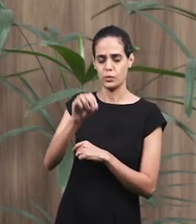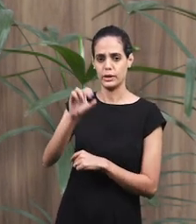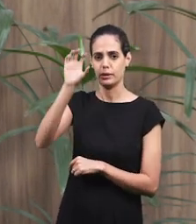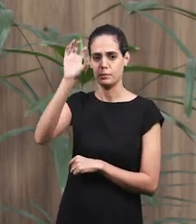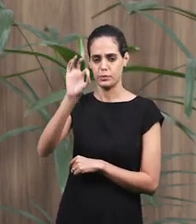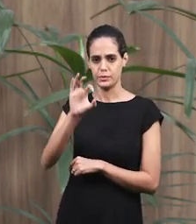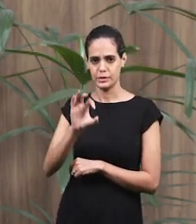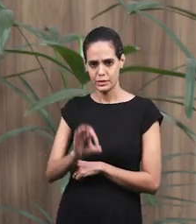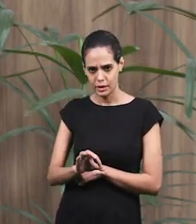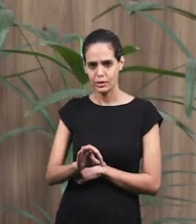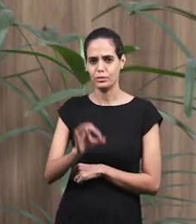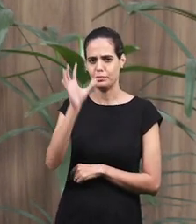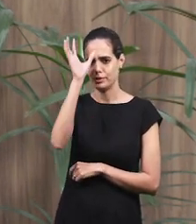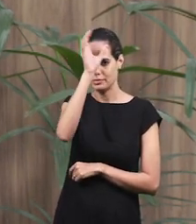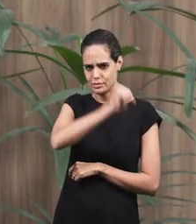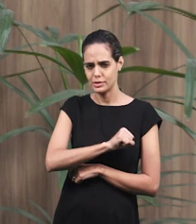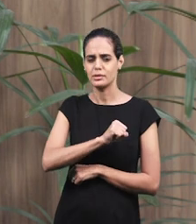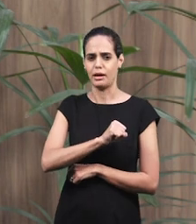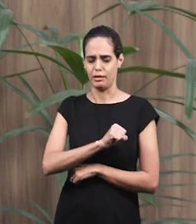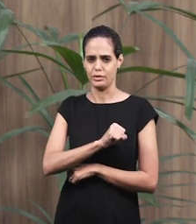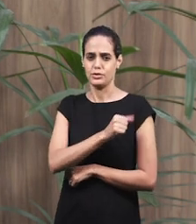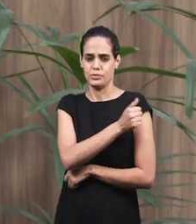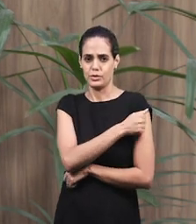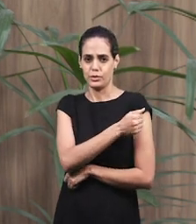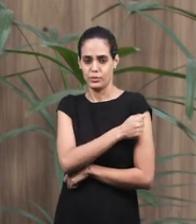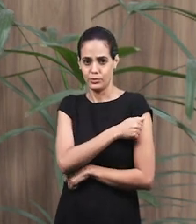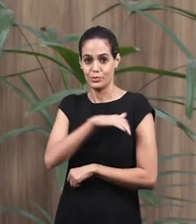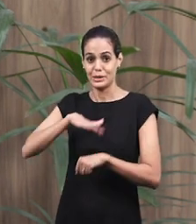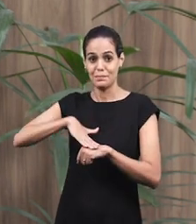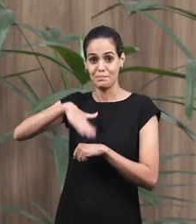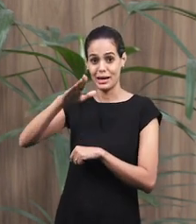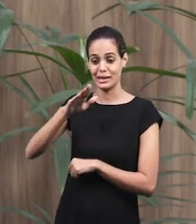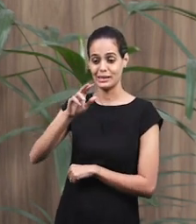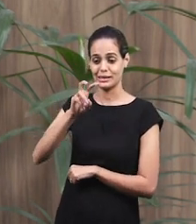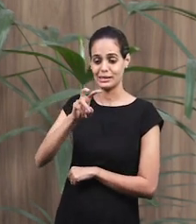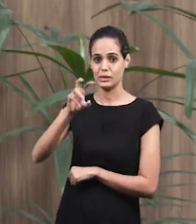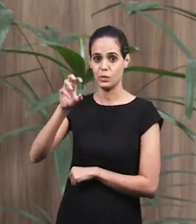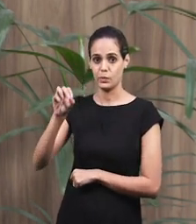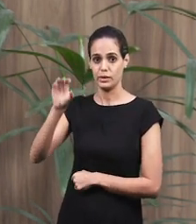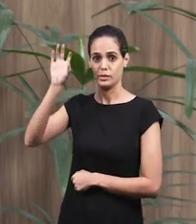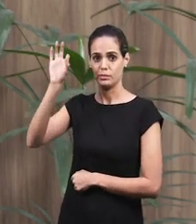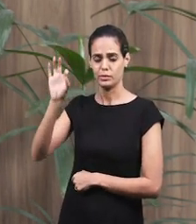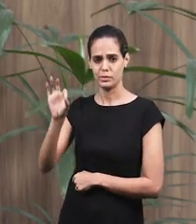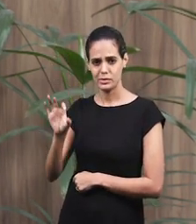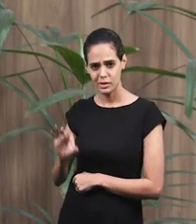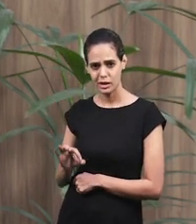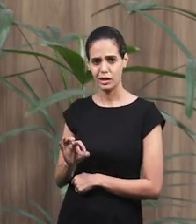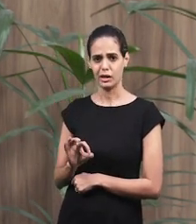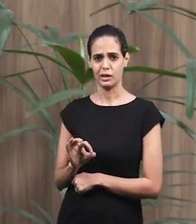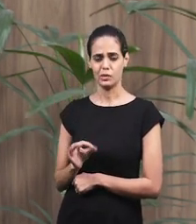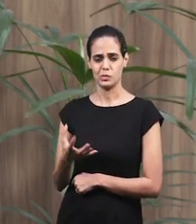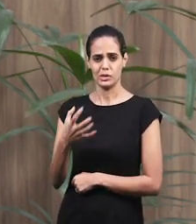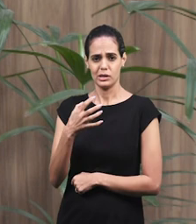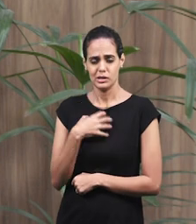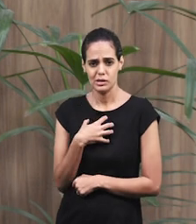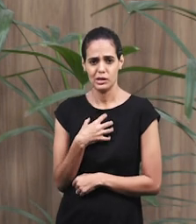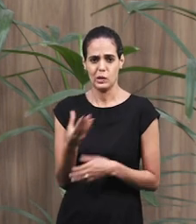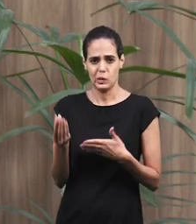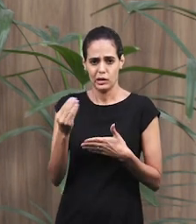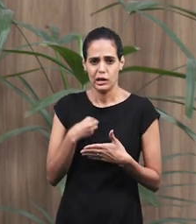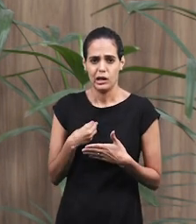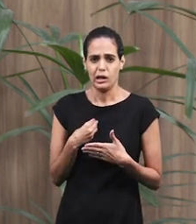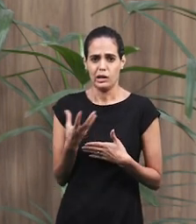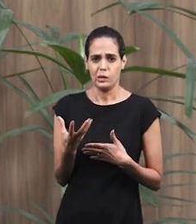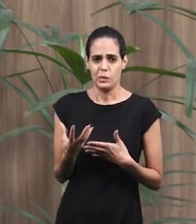50% a aprendizagem dos estudantes e aumentou em mais de 50% a instabilidade emocional,